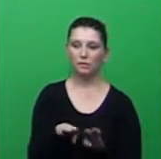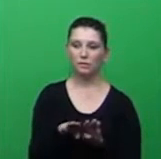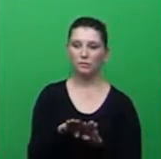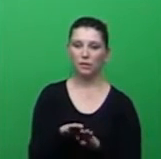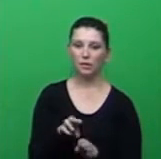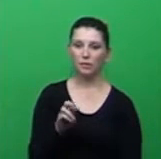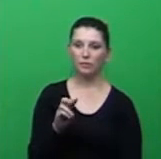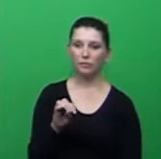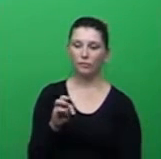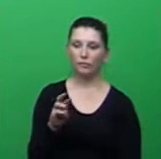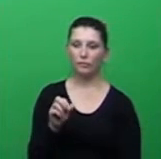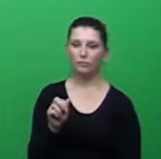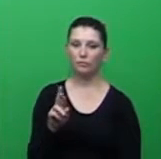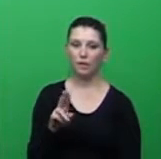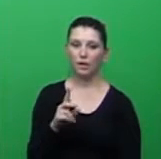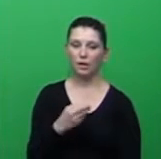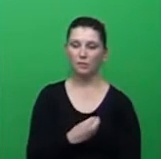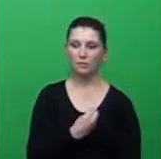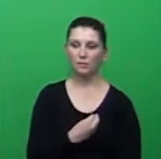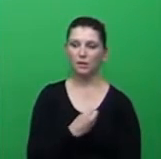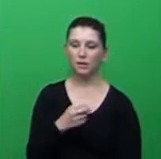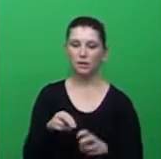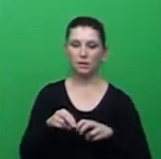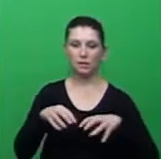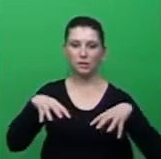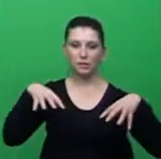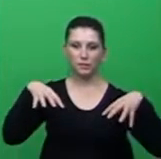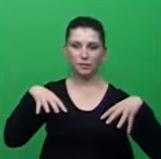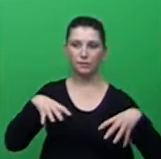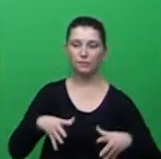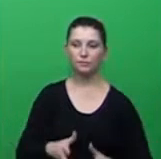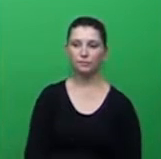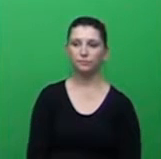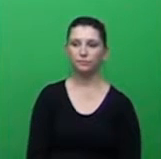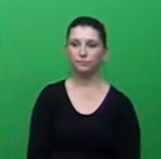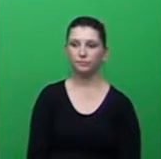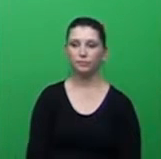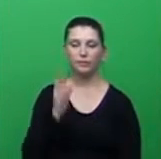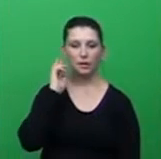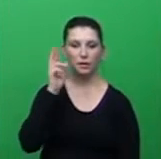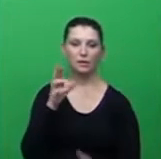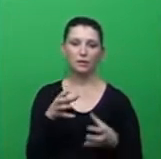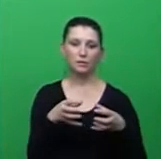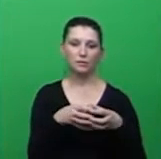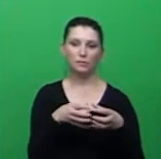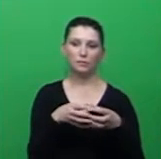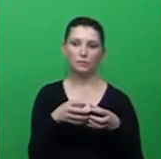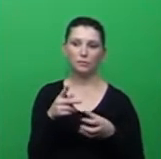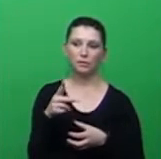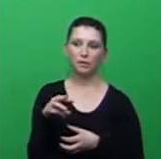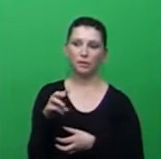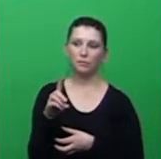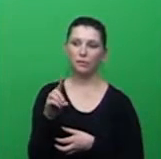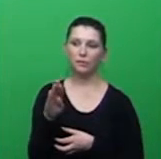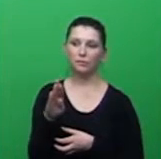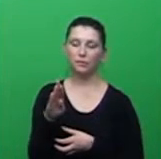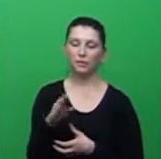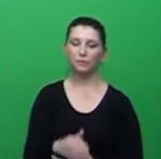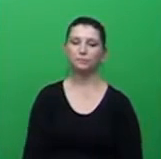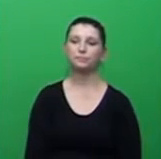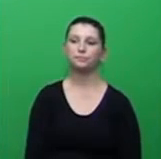sempre presente, nosso líder, líder do PMDB, tem história nessa casa e também na nossa